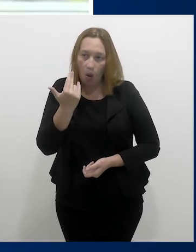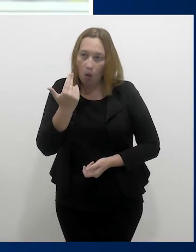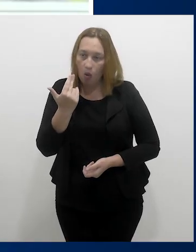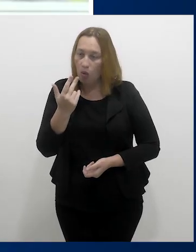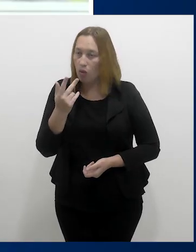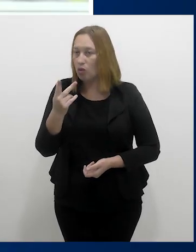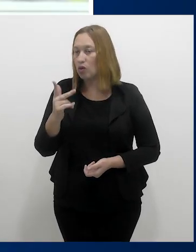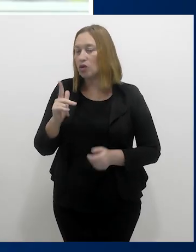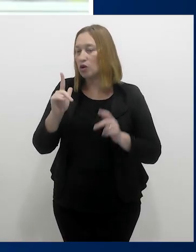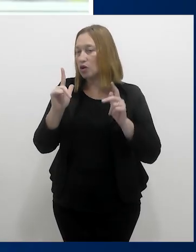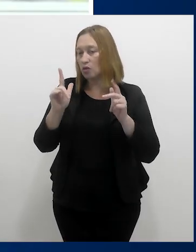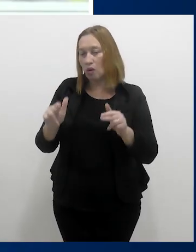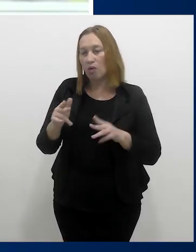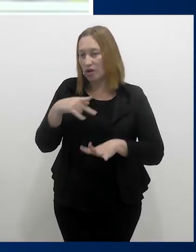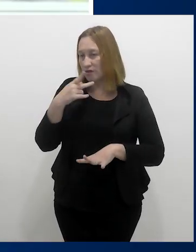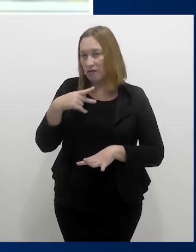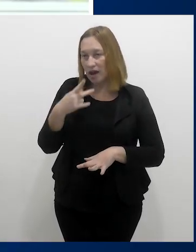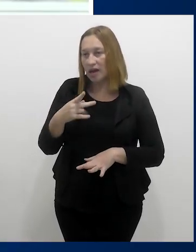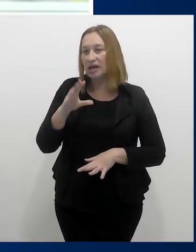do jeito que fala, é